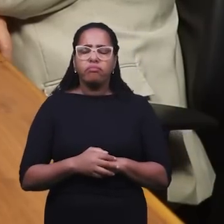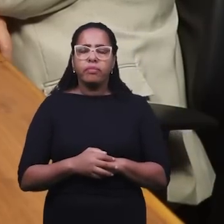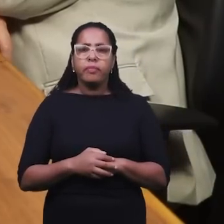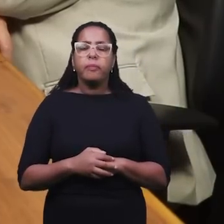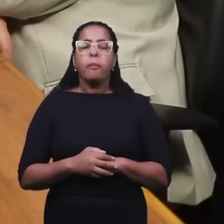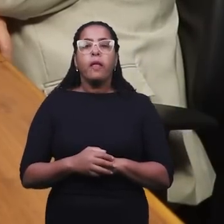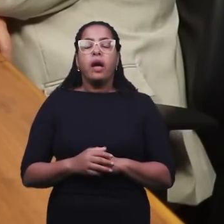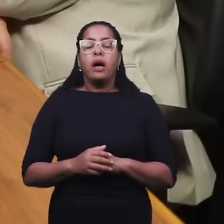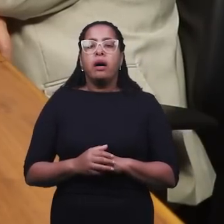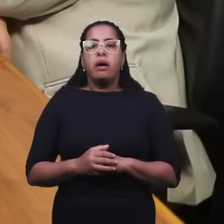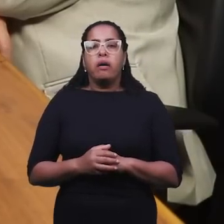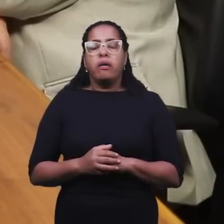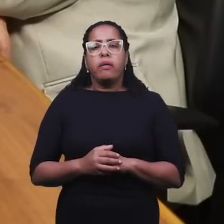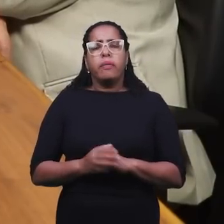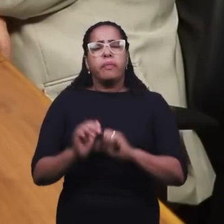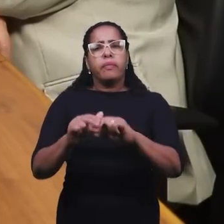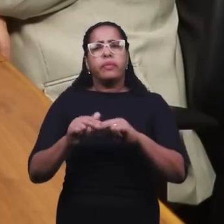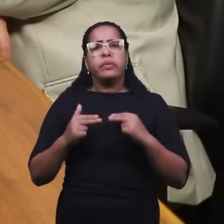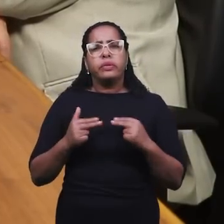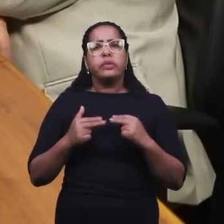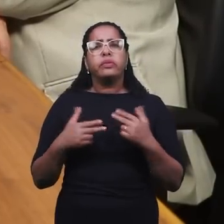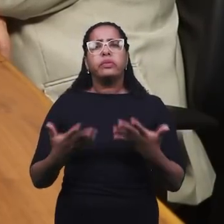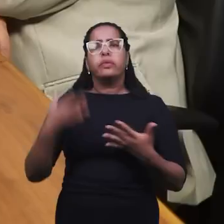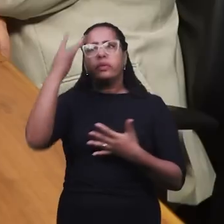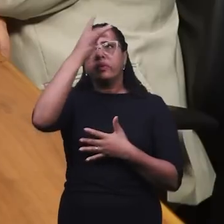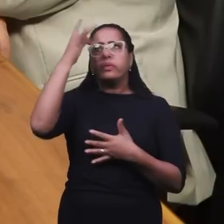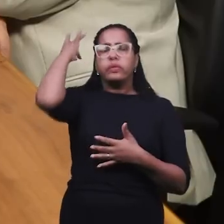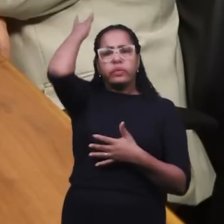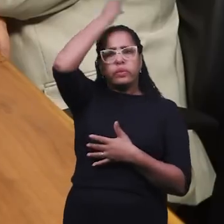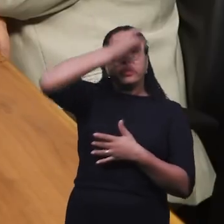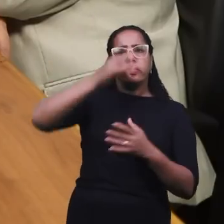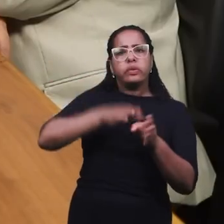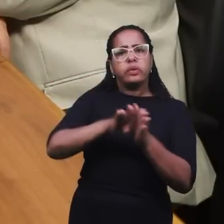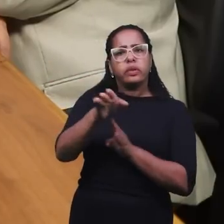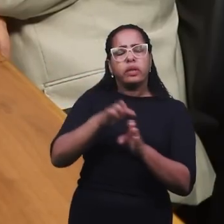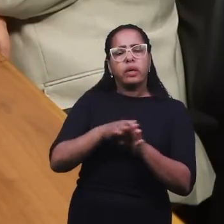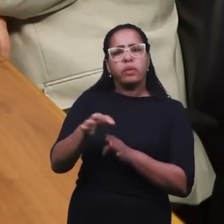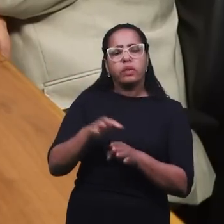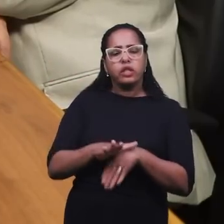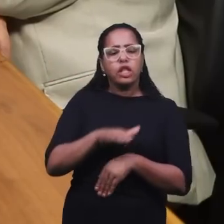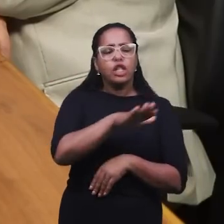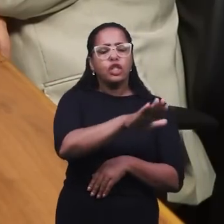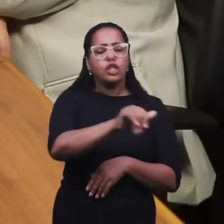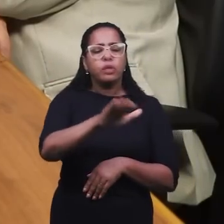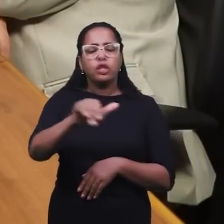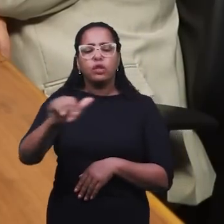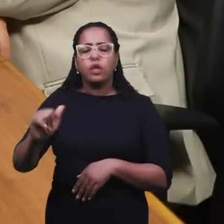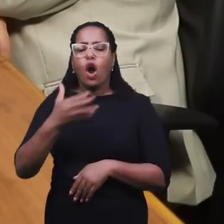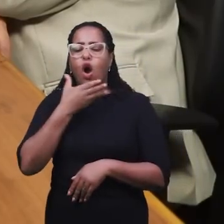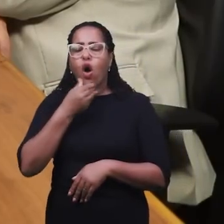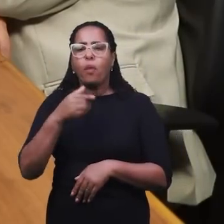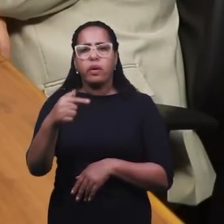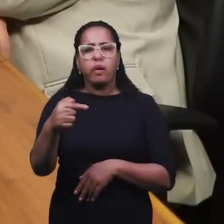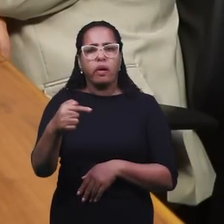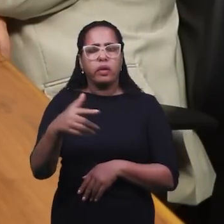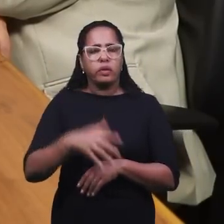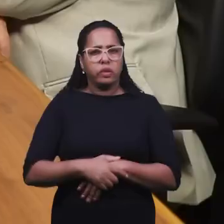nenhuma colocação nossa. Isso é o que nós entendemos, sem nenhum